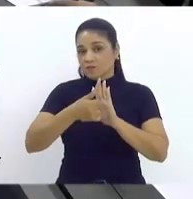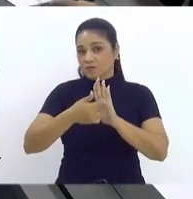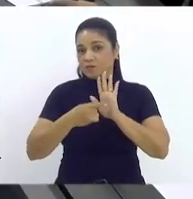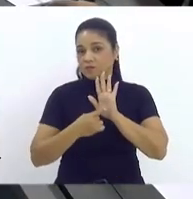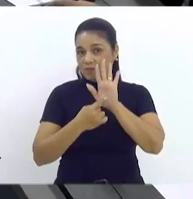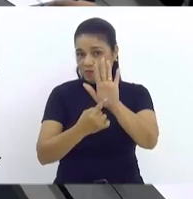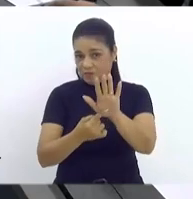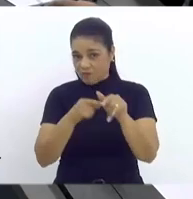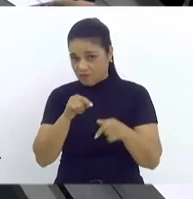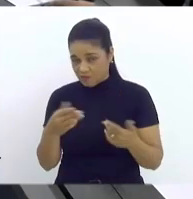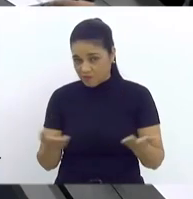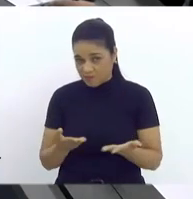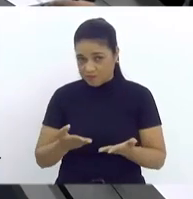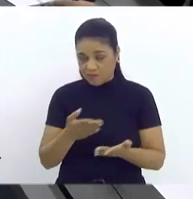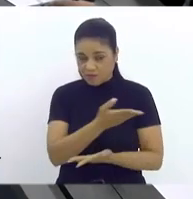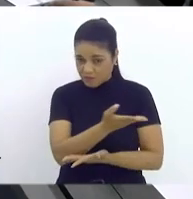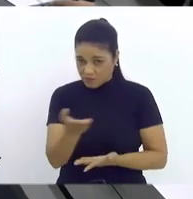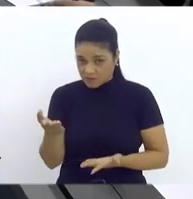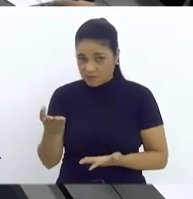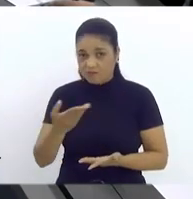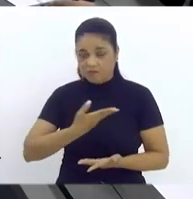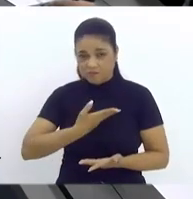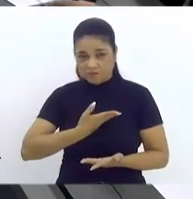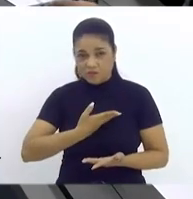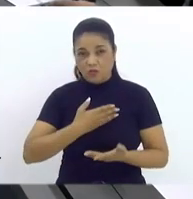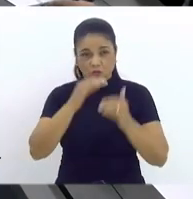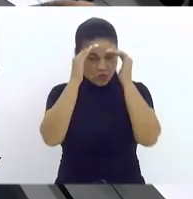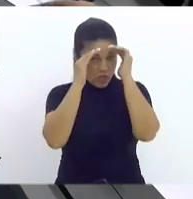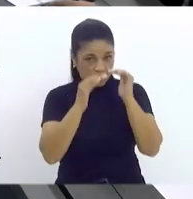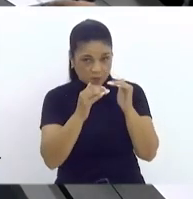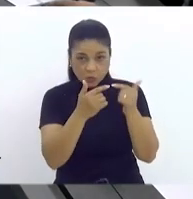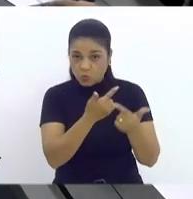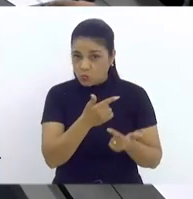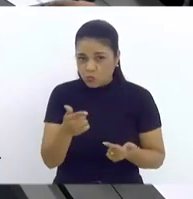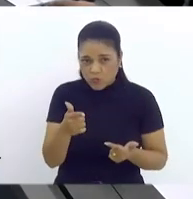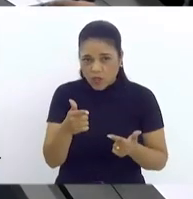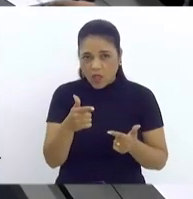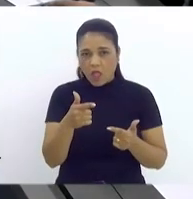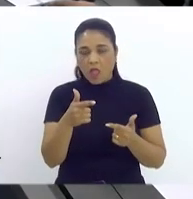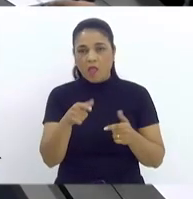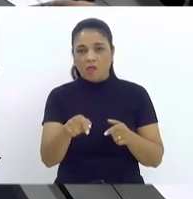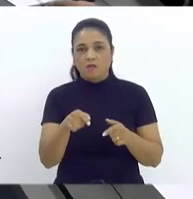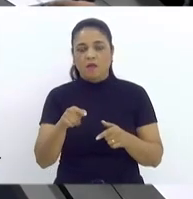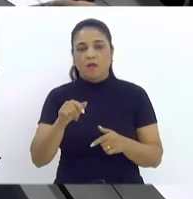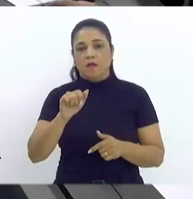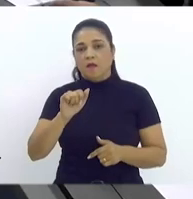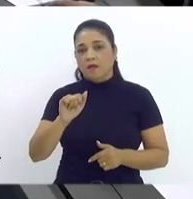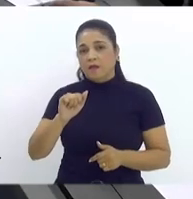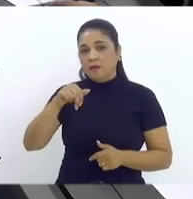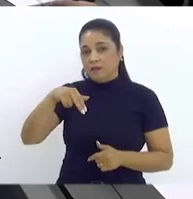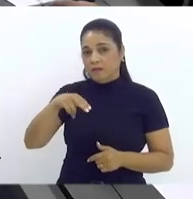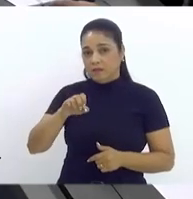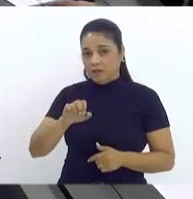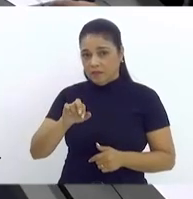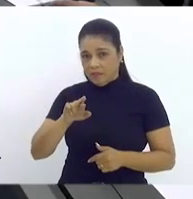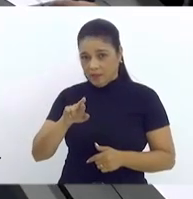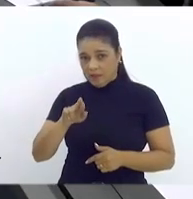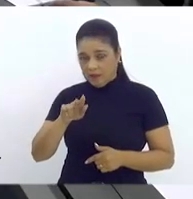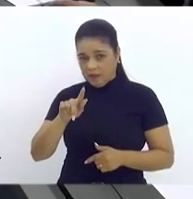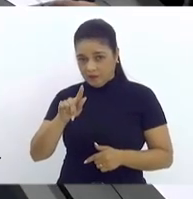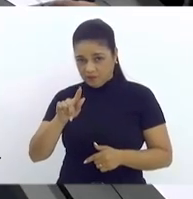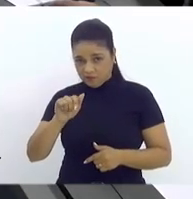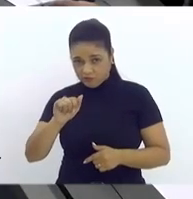demais colegas o desrespeito, a arrogância, a empáfia da Agenersa, que sabe o que está acontecendo nessa